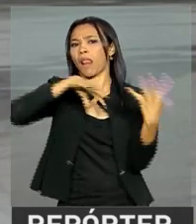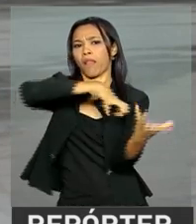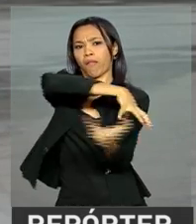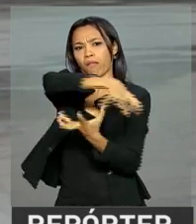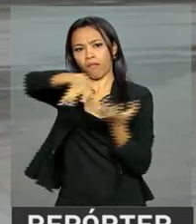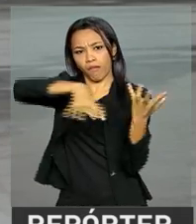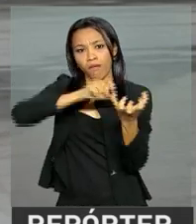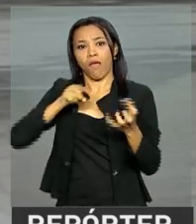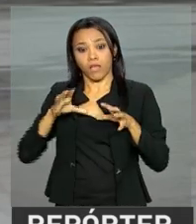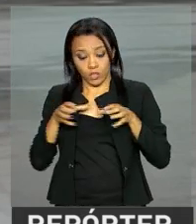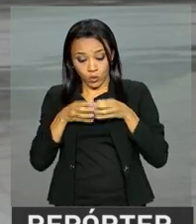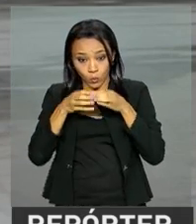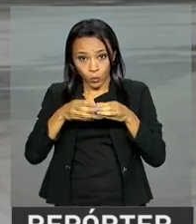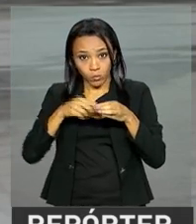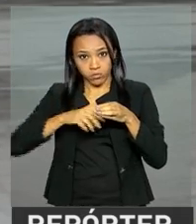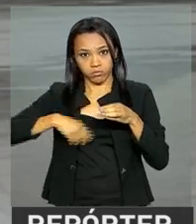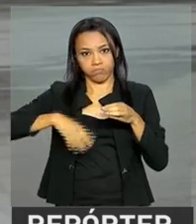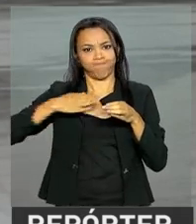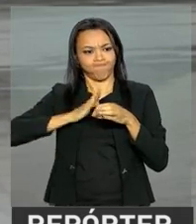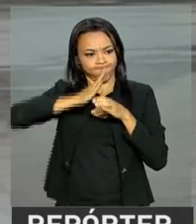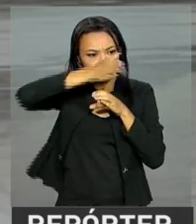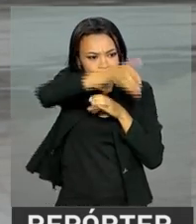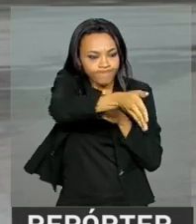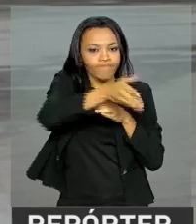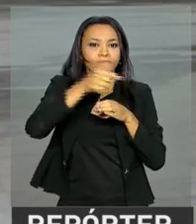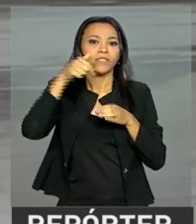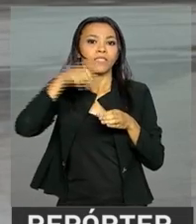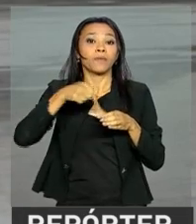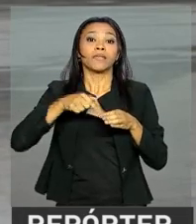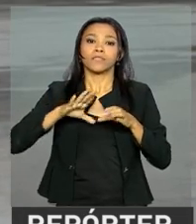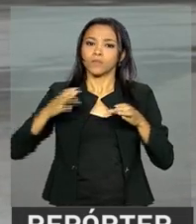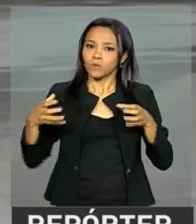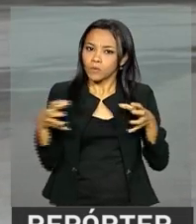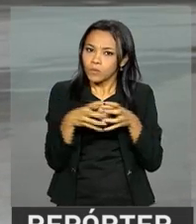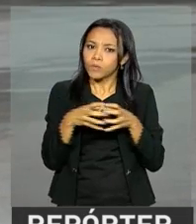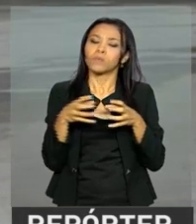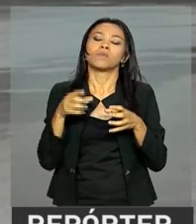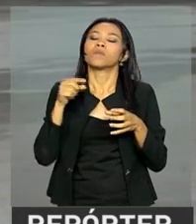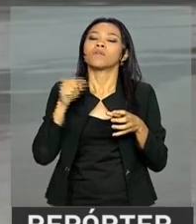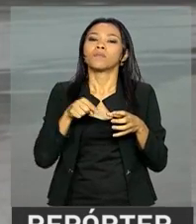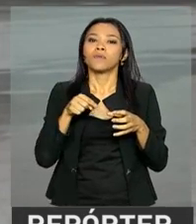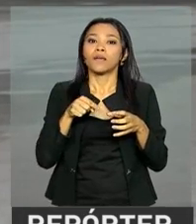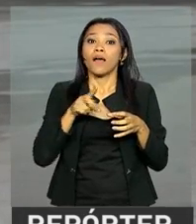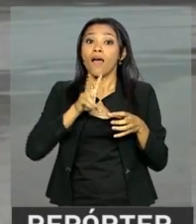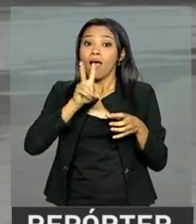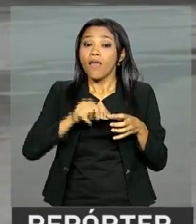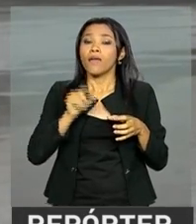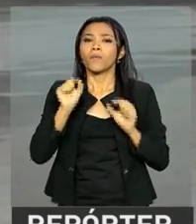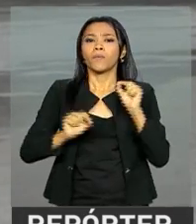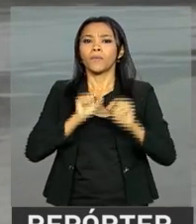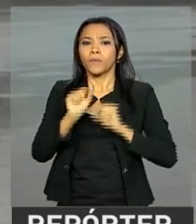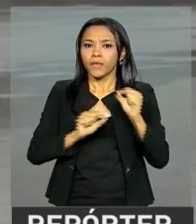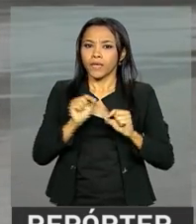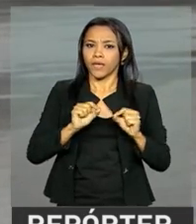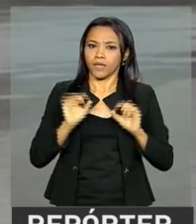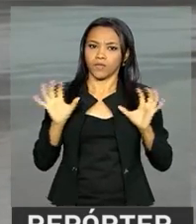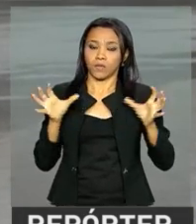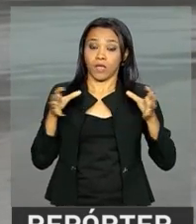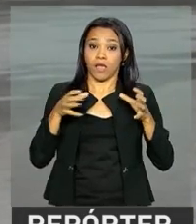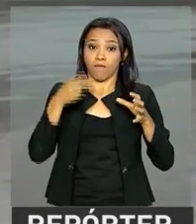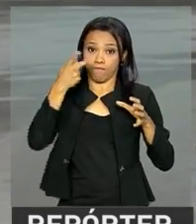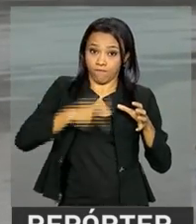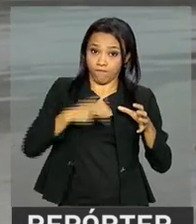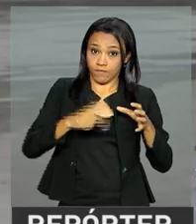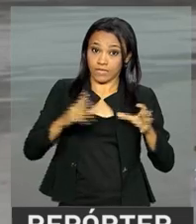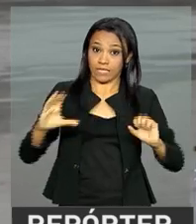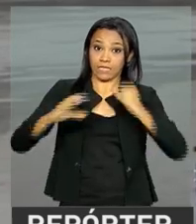presídios em Apoio aos governos estaduais A Força Tarefa de intervenção penitenciária faz parte da força nacional de segurança